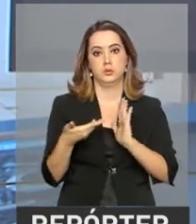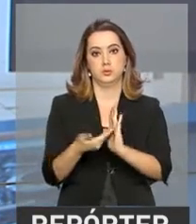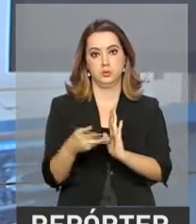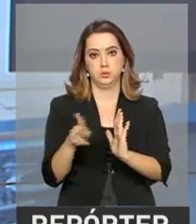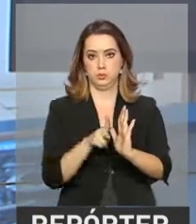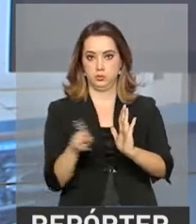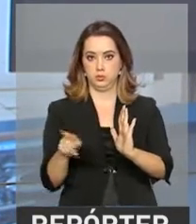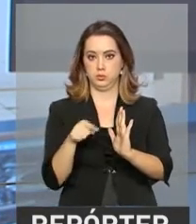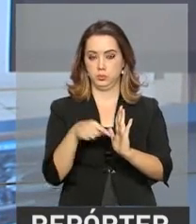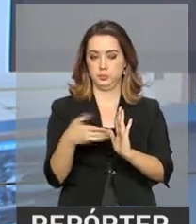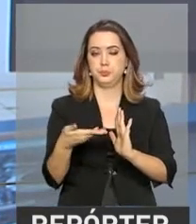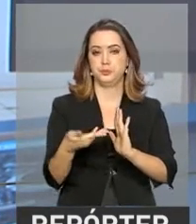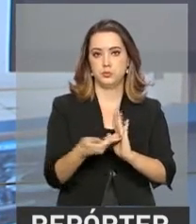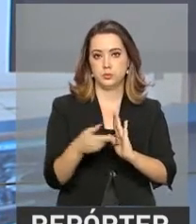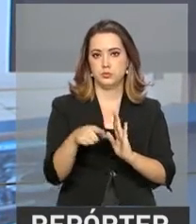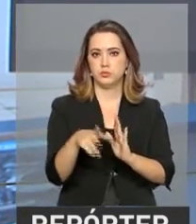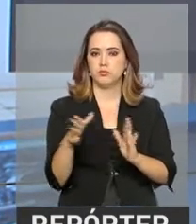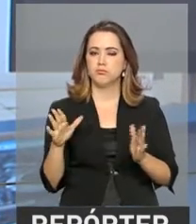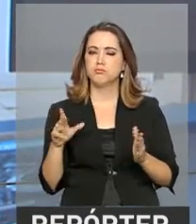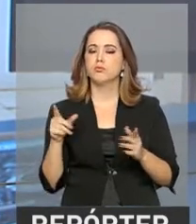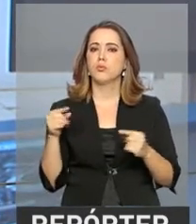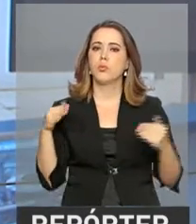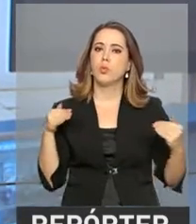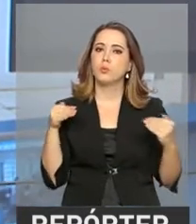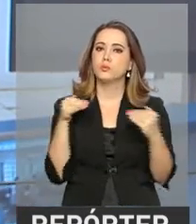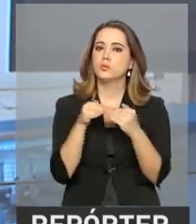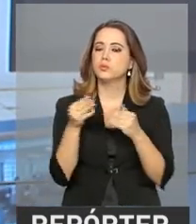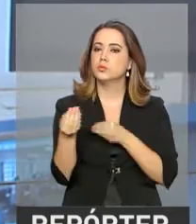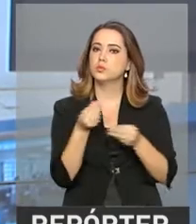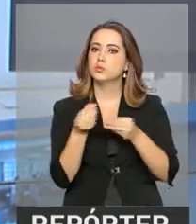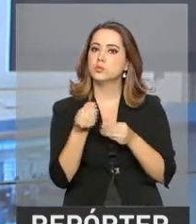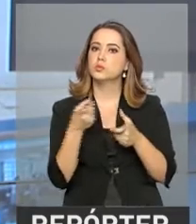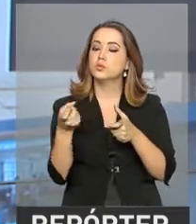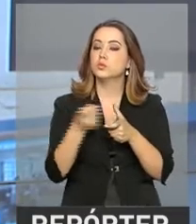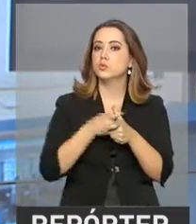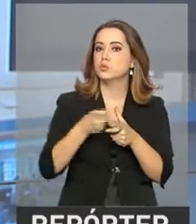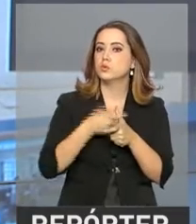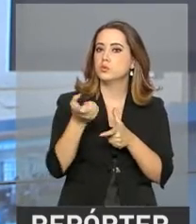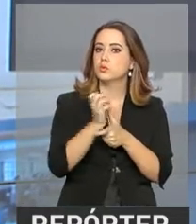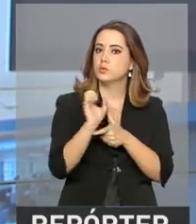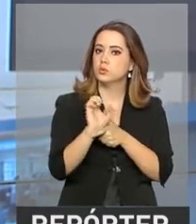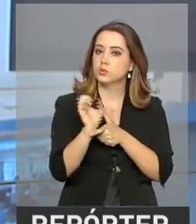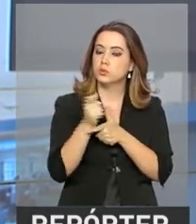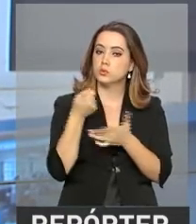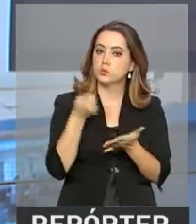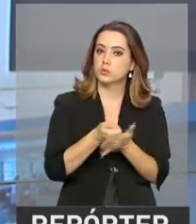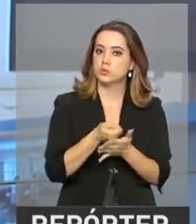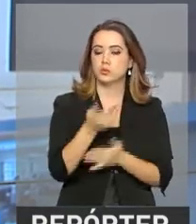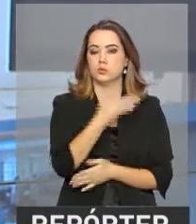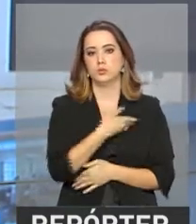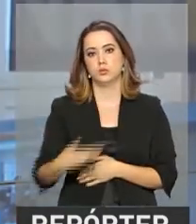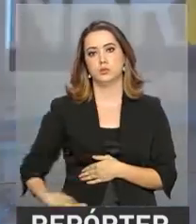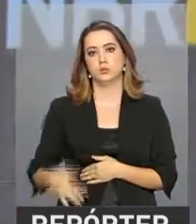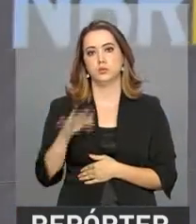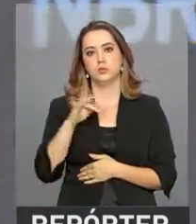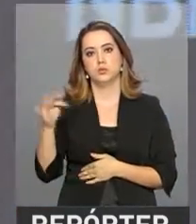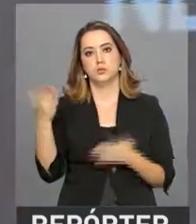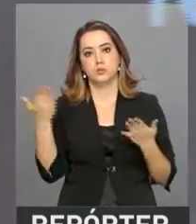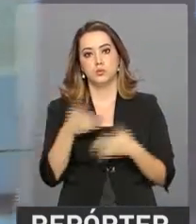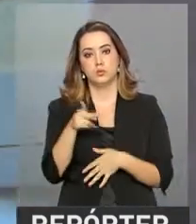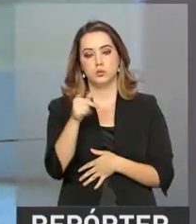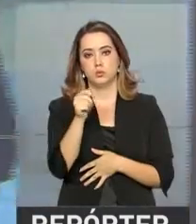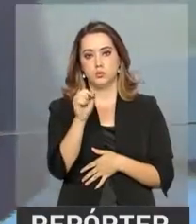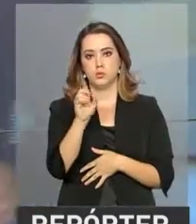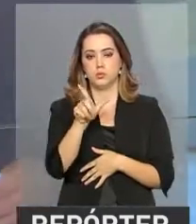eles fecharam acordo para votação do projeto de lei da renegociação das dívidas dos estados com a união o repórter paulo la sálvia